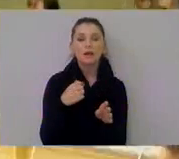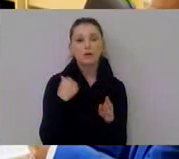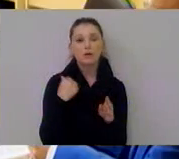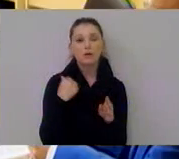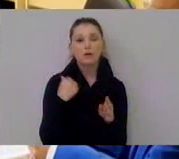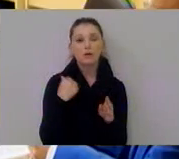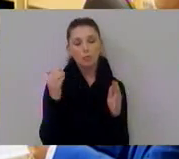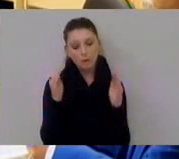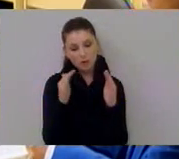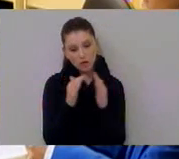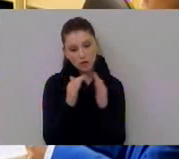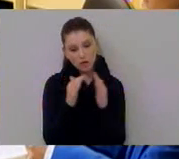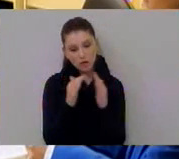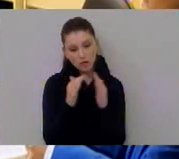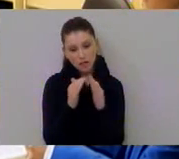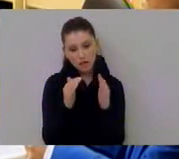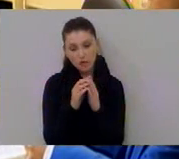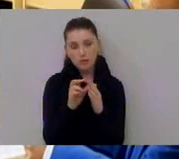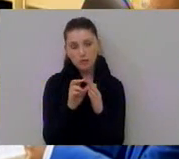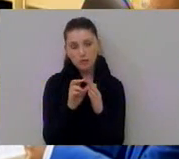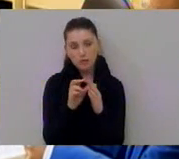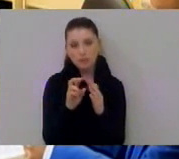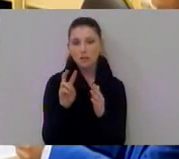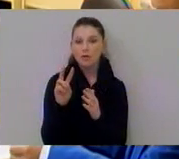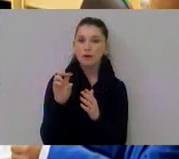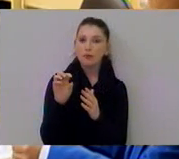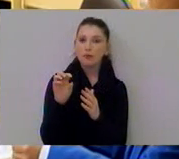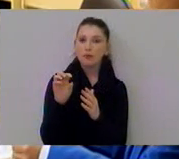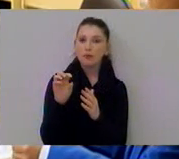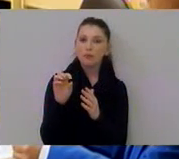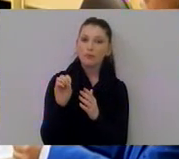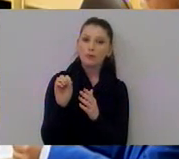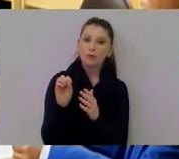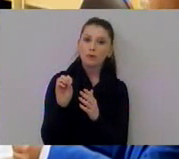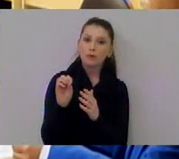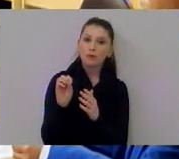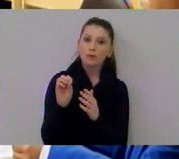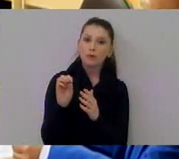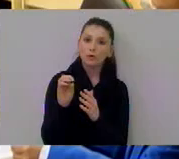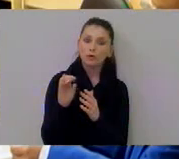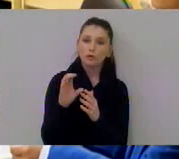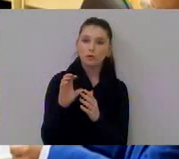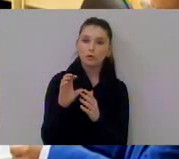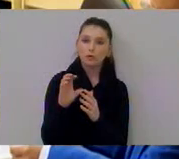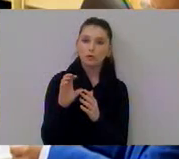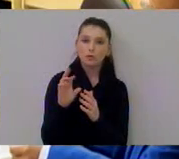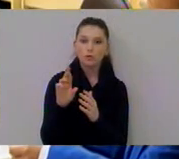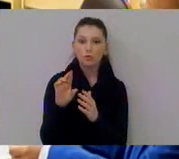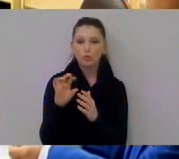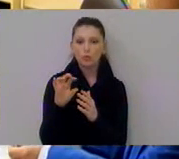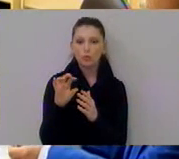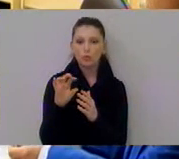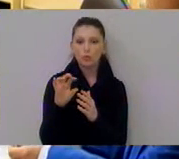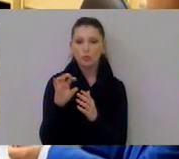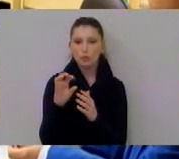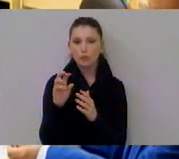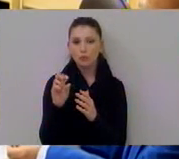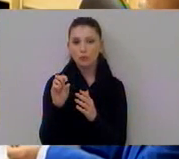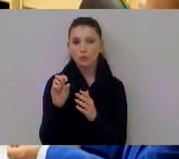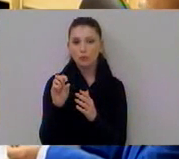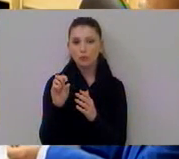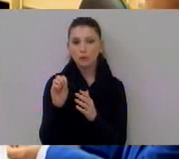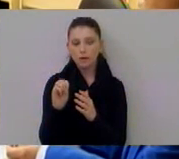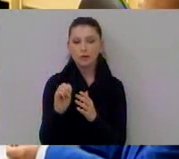entendemos, estamos lutando há um bom tempo, porque a nossa escola, a maior parte é